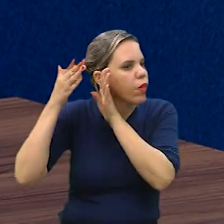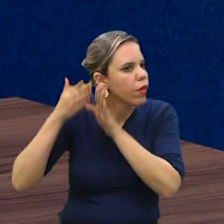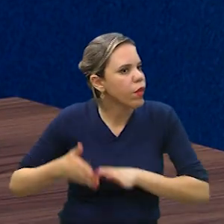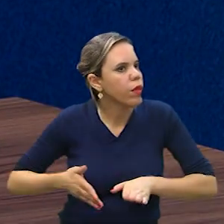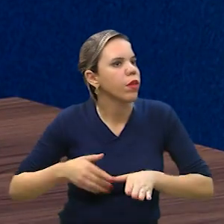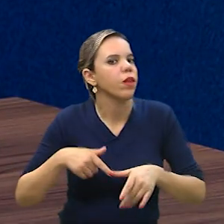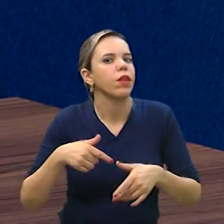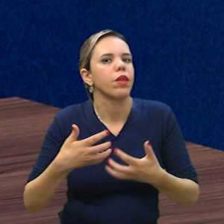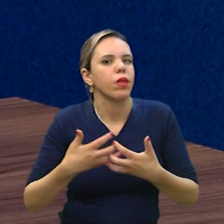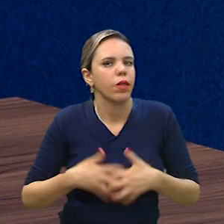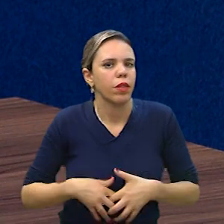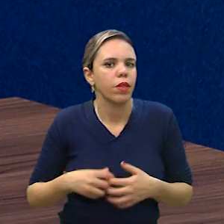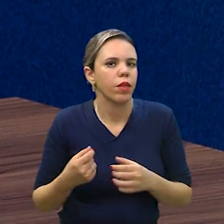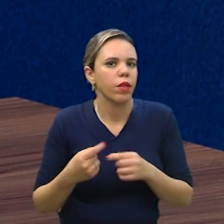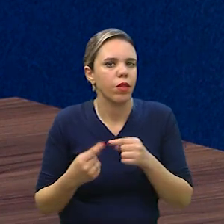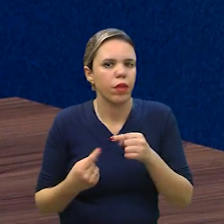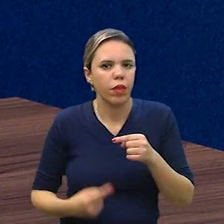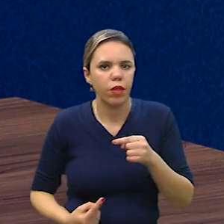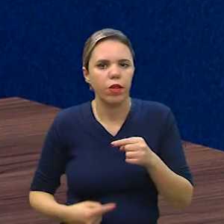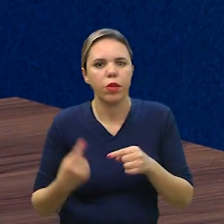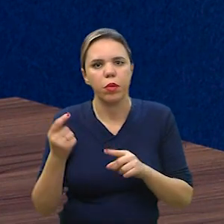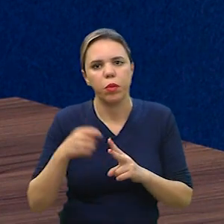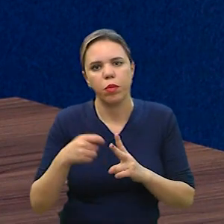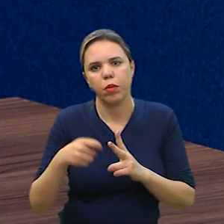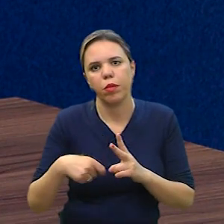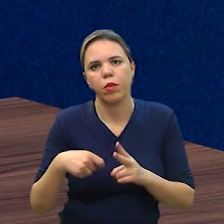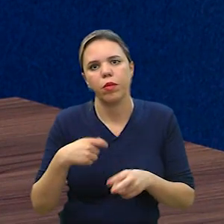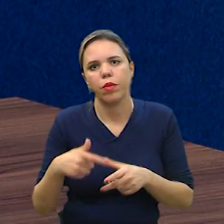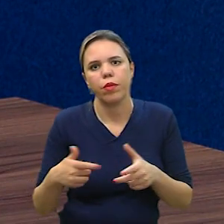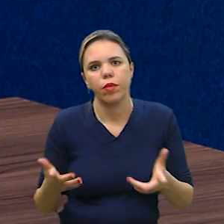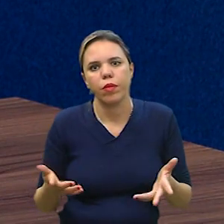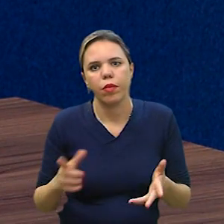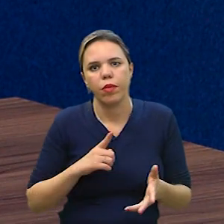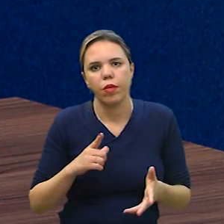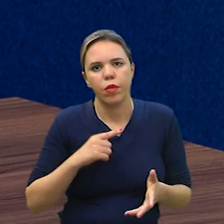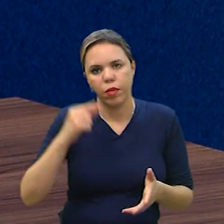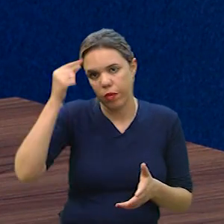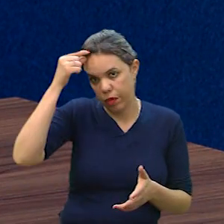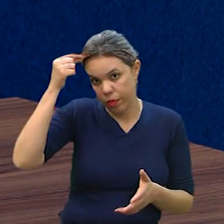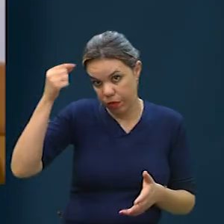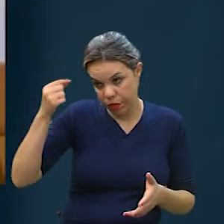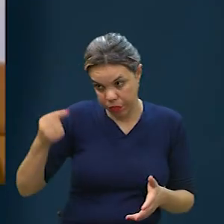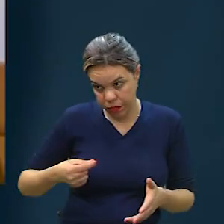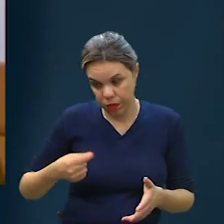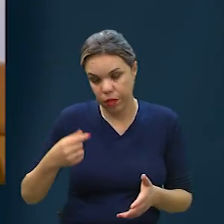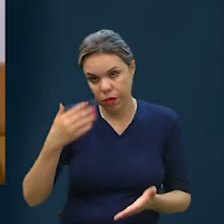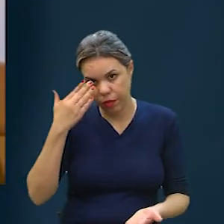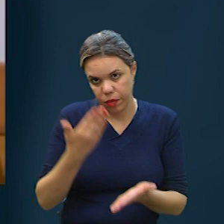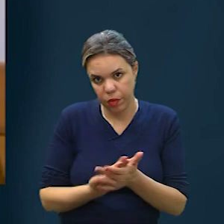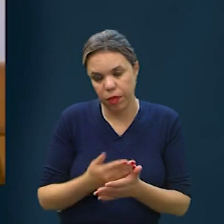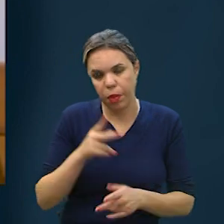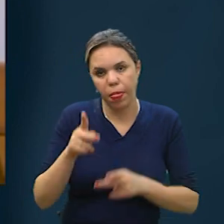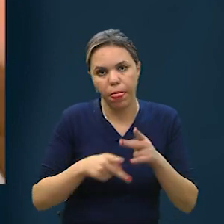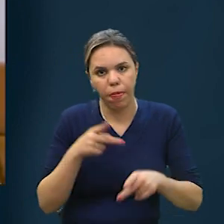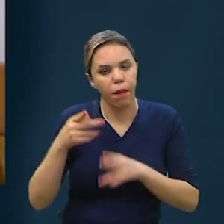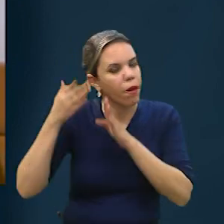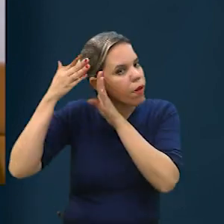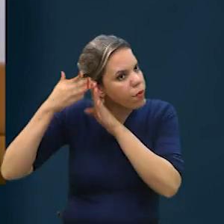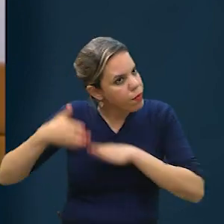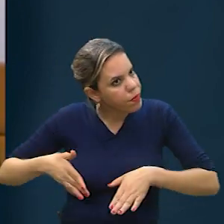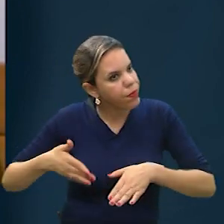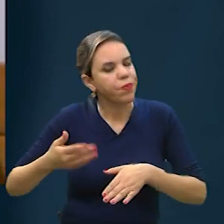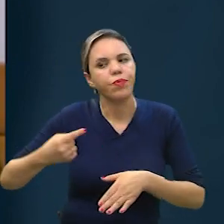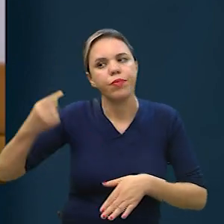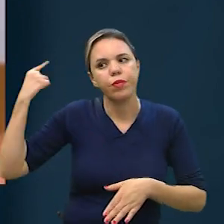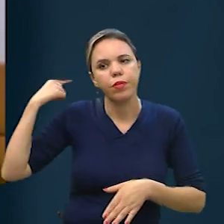alisar, trabalho que a raiz cresce, com 1 mês, 2 meses ali já se tem uma raiz. Eu acredito que pessoas alisavam